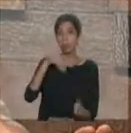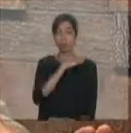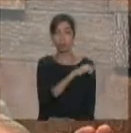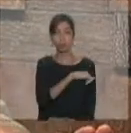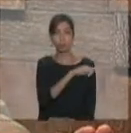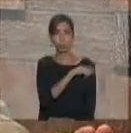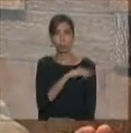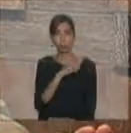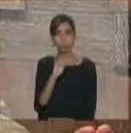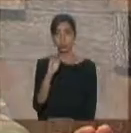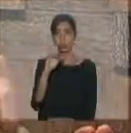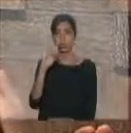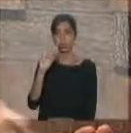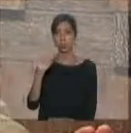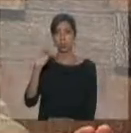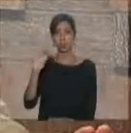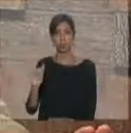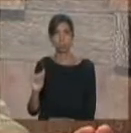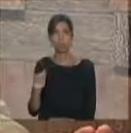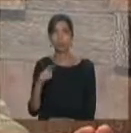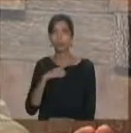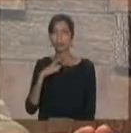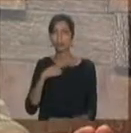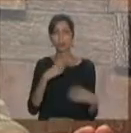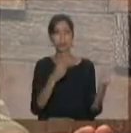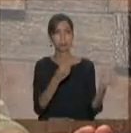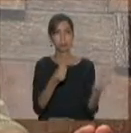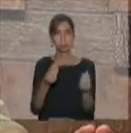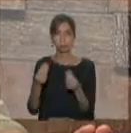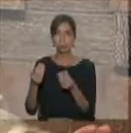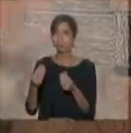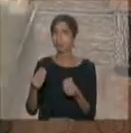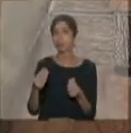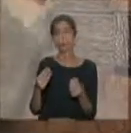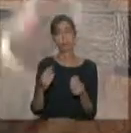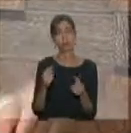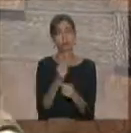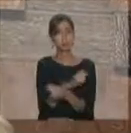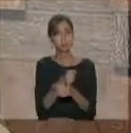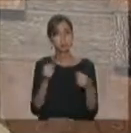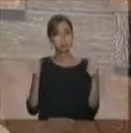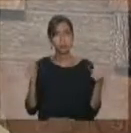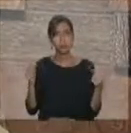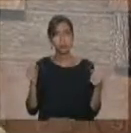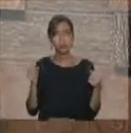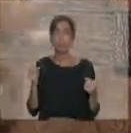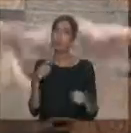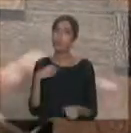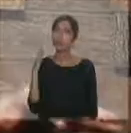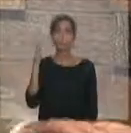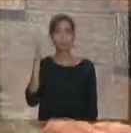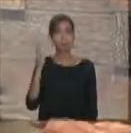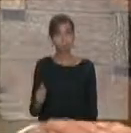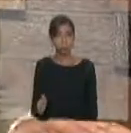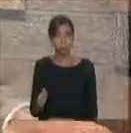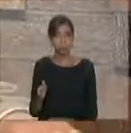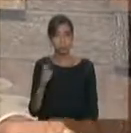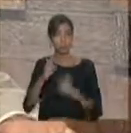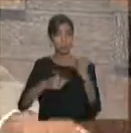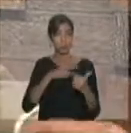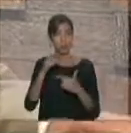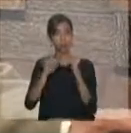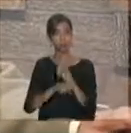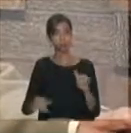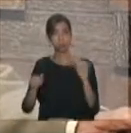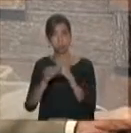Interamericana. Né? Tinha grandes contas aqui no Rio, contas grandes, né? E eu fui para a publicidade e